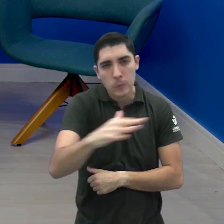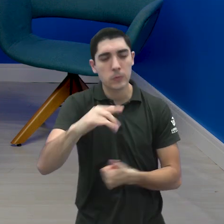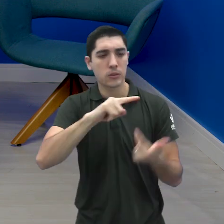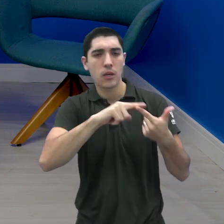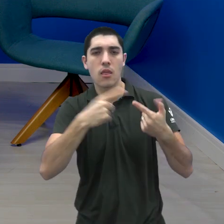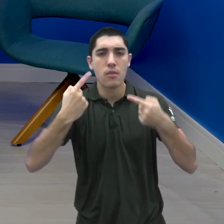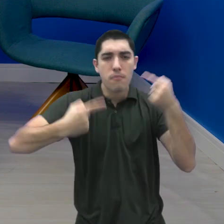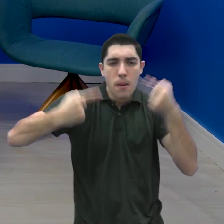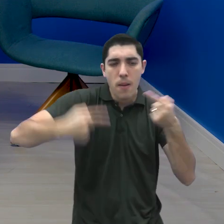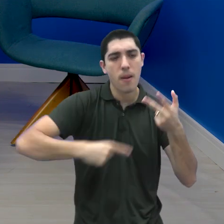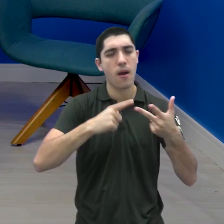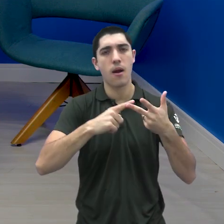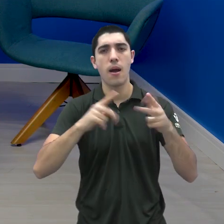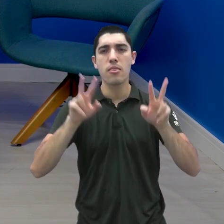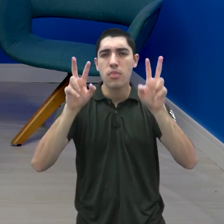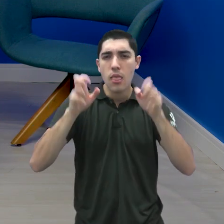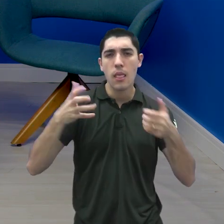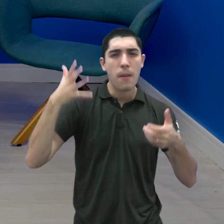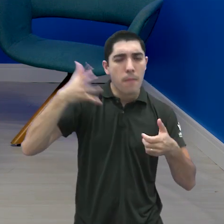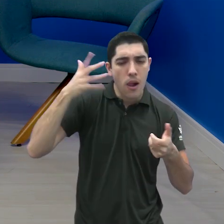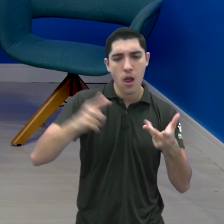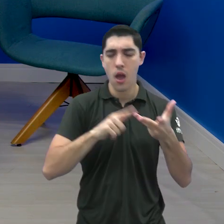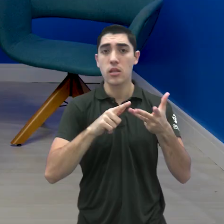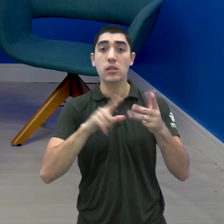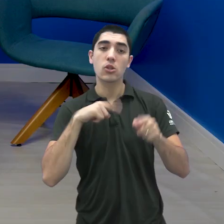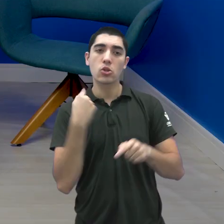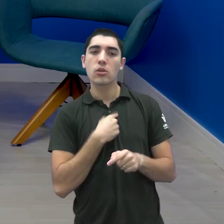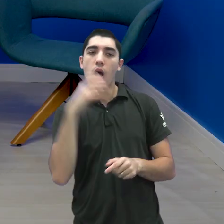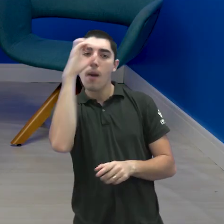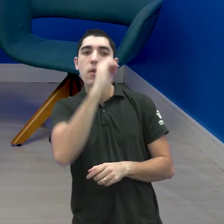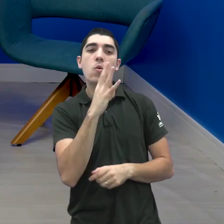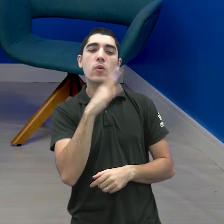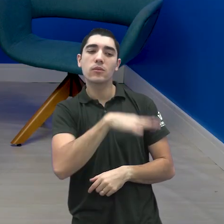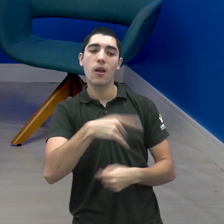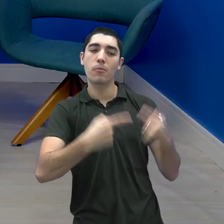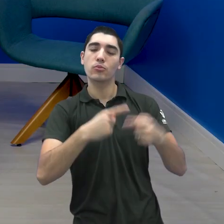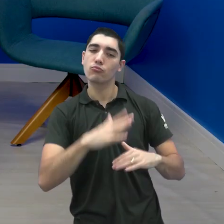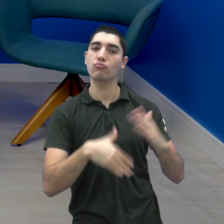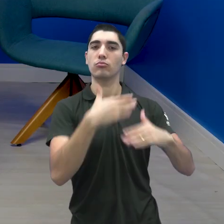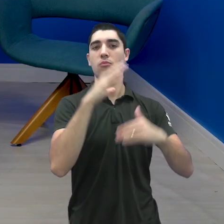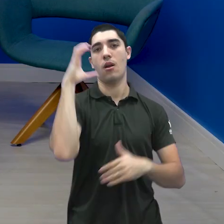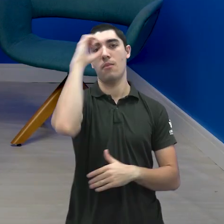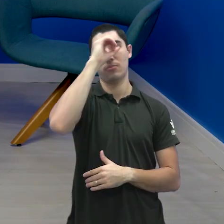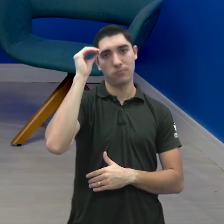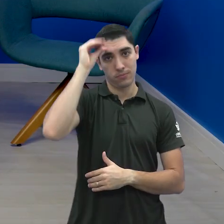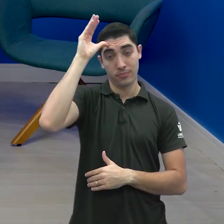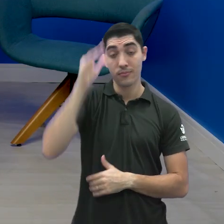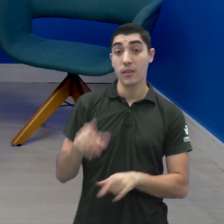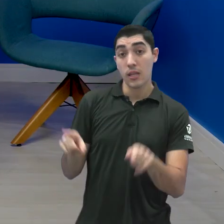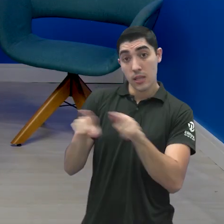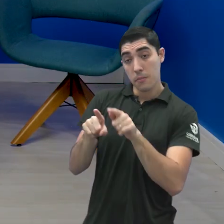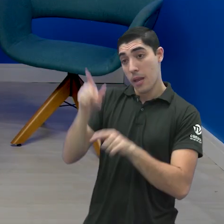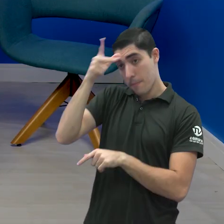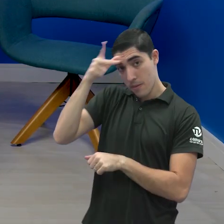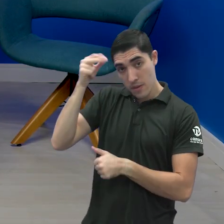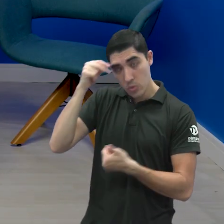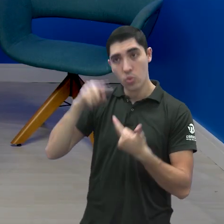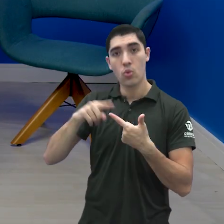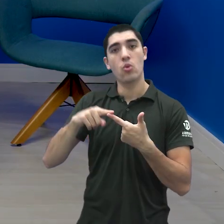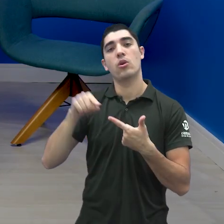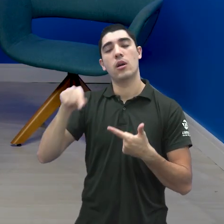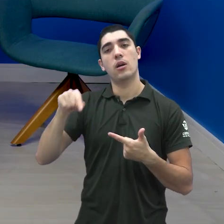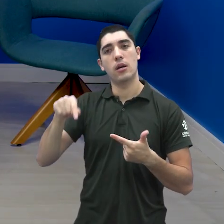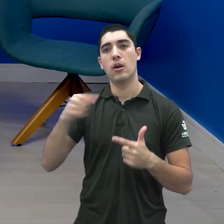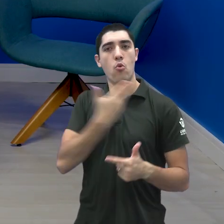vai evoluindo até mesmo a forma de se relacionar com a política. E tudo isso traz as demandas para a prefeitura, para o poder